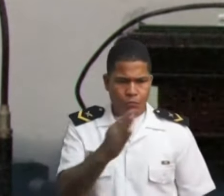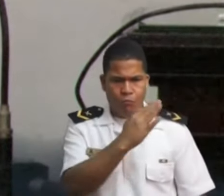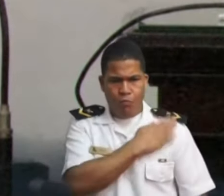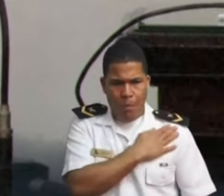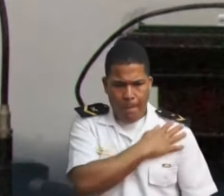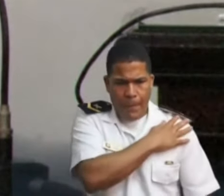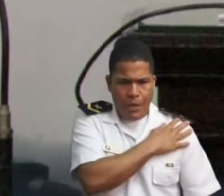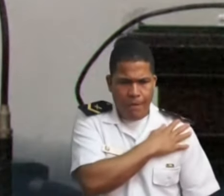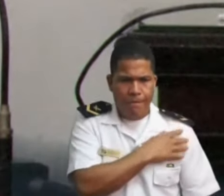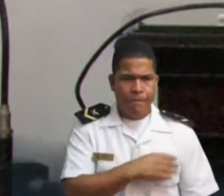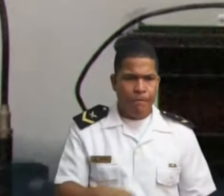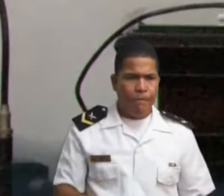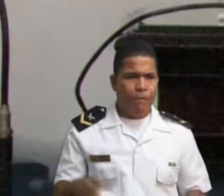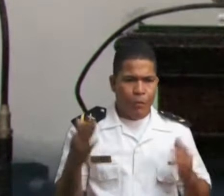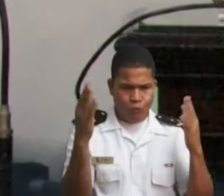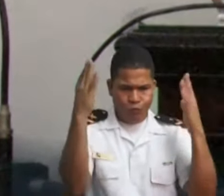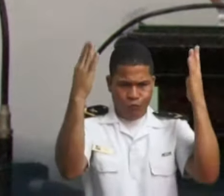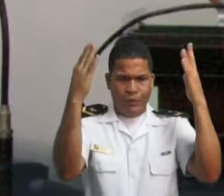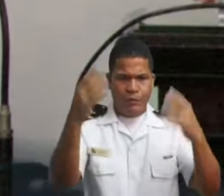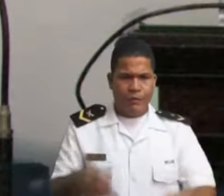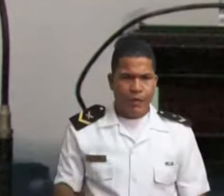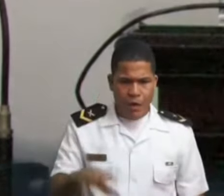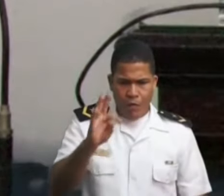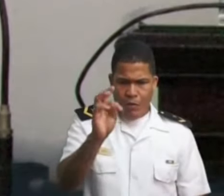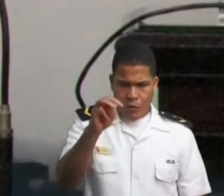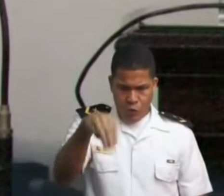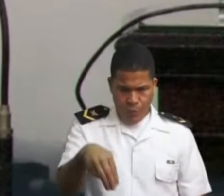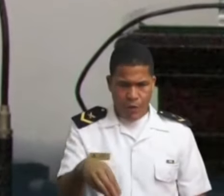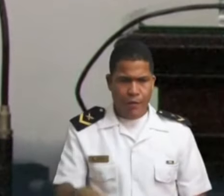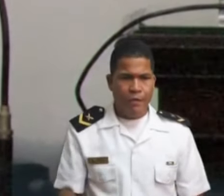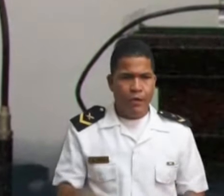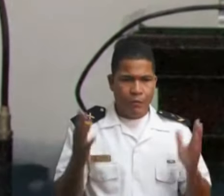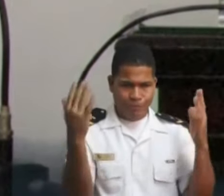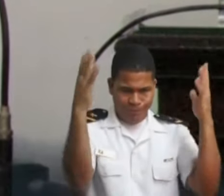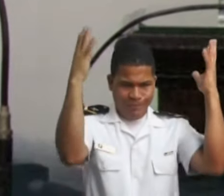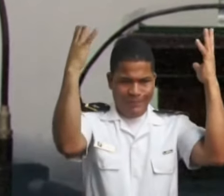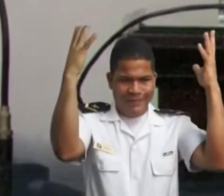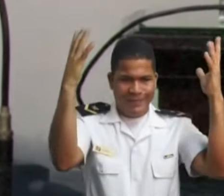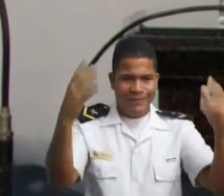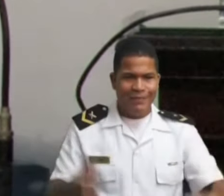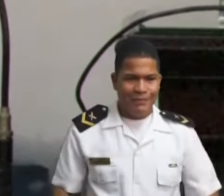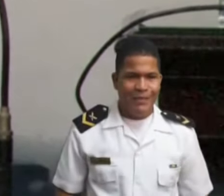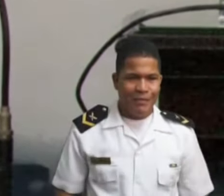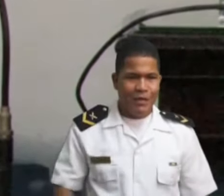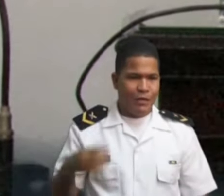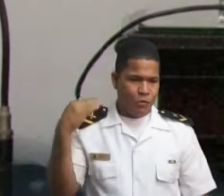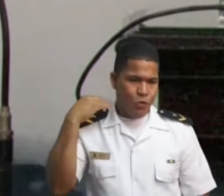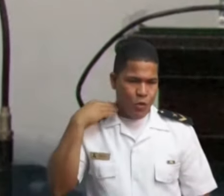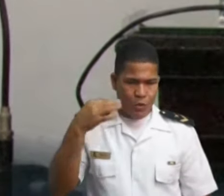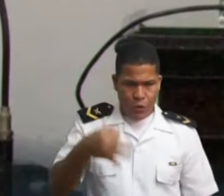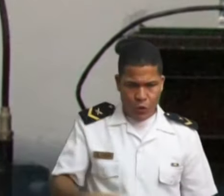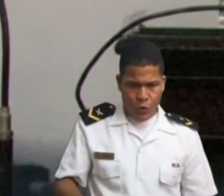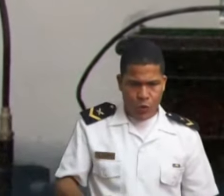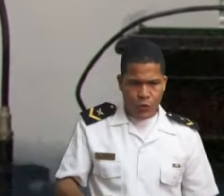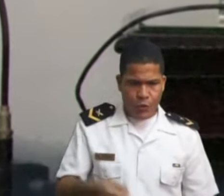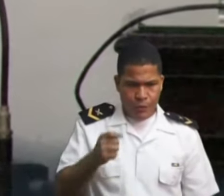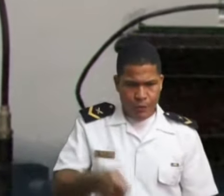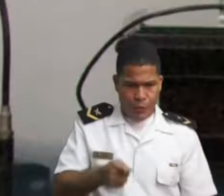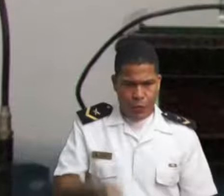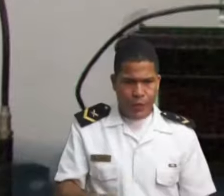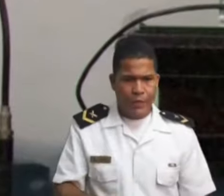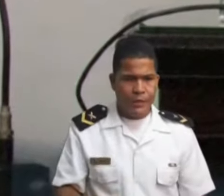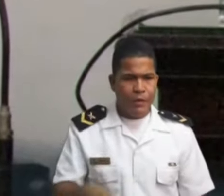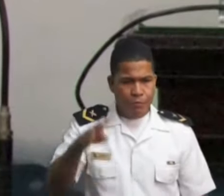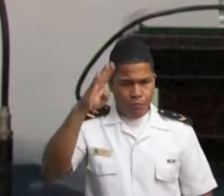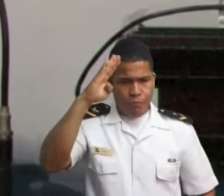Tribunal Marítimo, viva os senhores juízes presidentes, senhores juízes, servidores civis e militares. Parabéns pelos